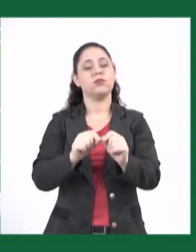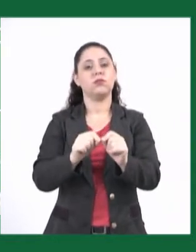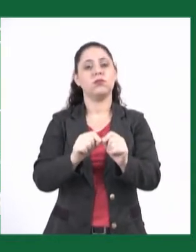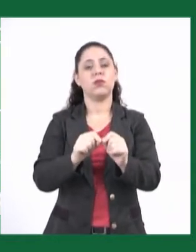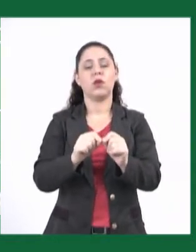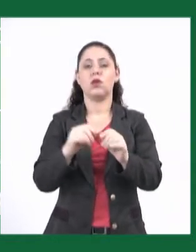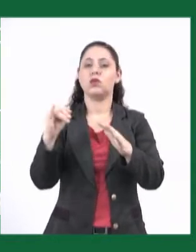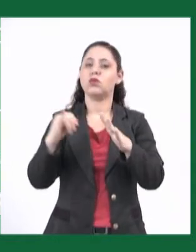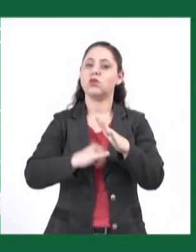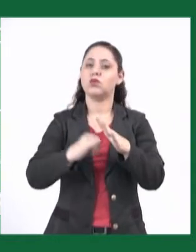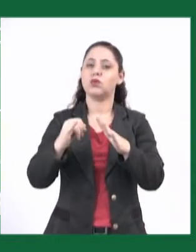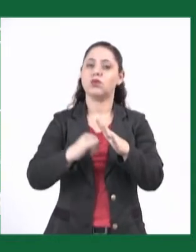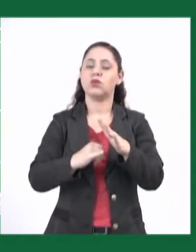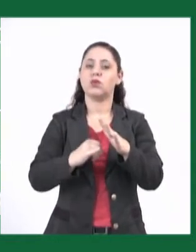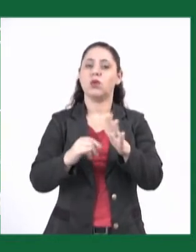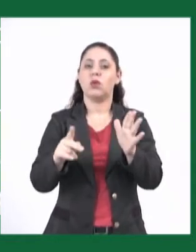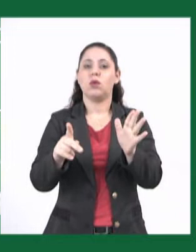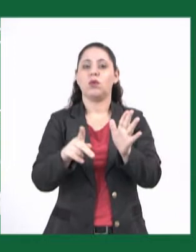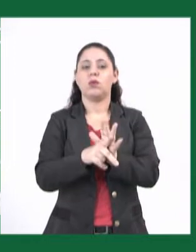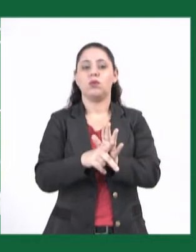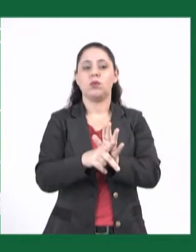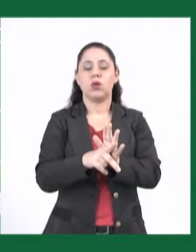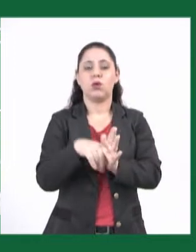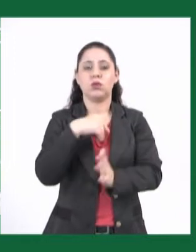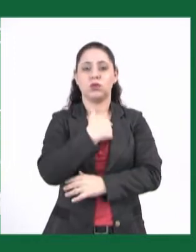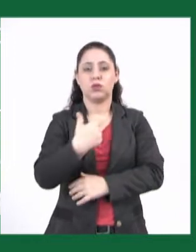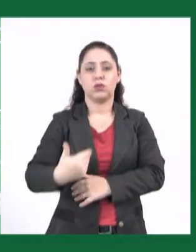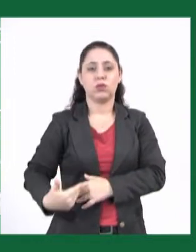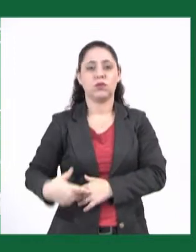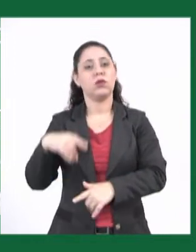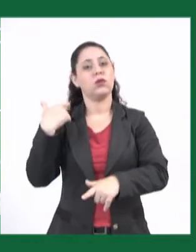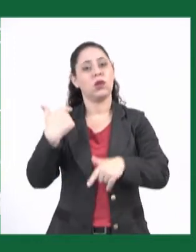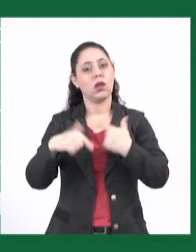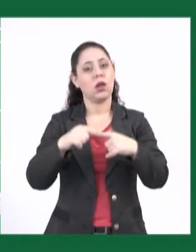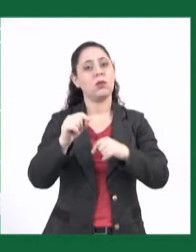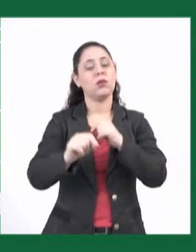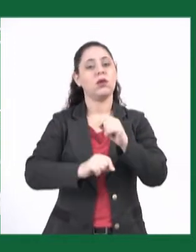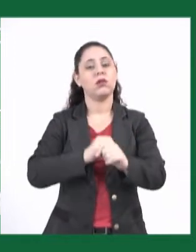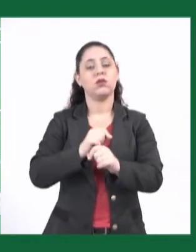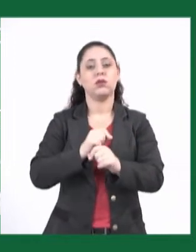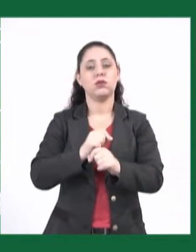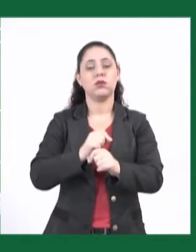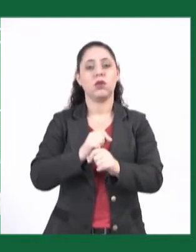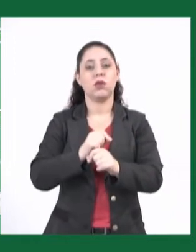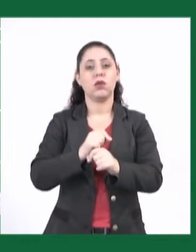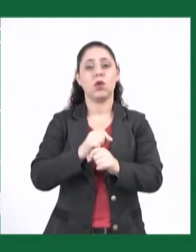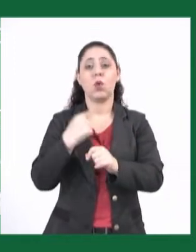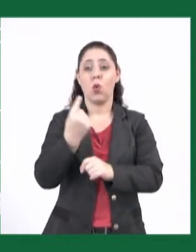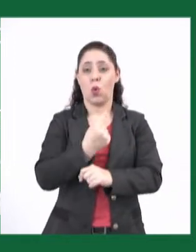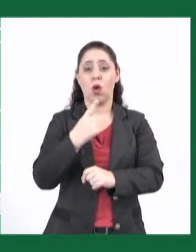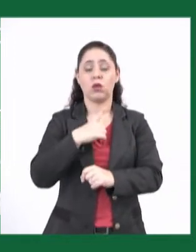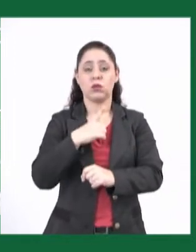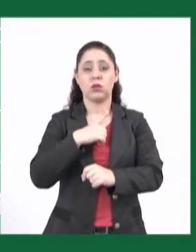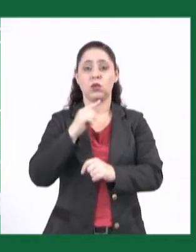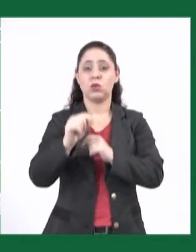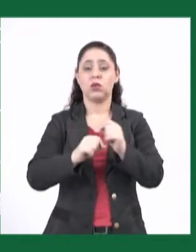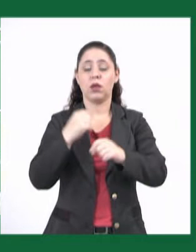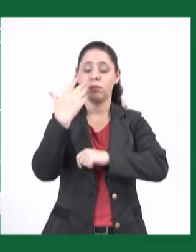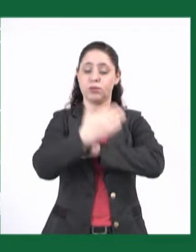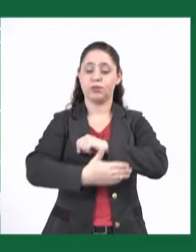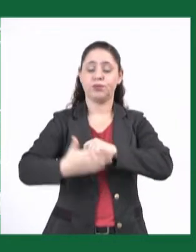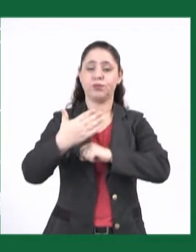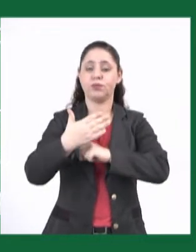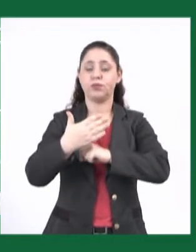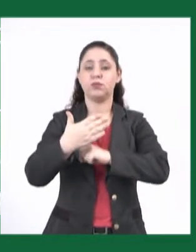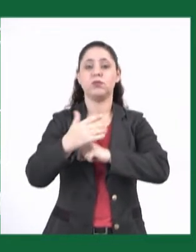órgãos e entidades de SAM e o governo trabalhando aí para a gente ter um arcabouço de proteção